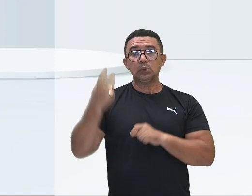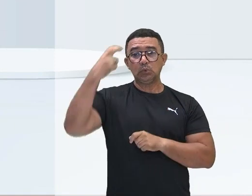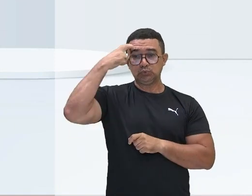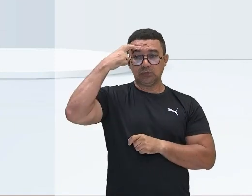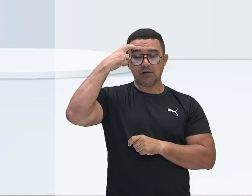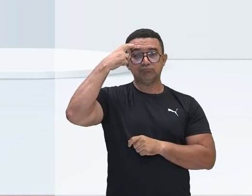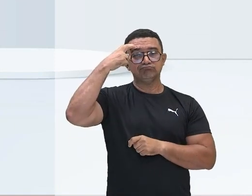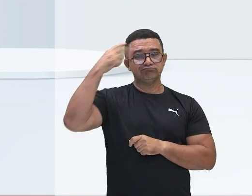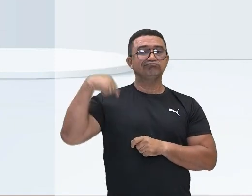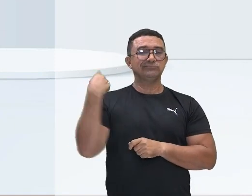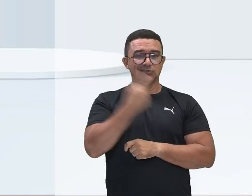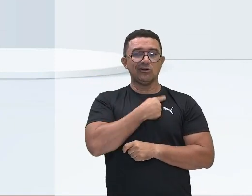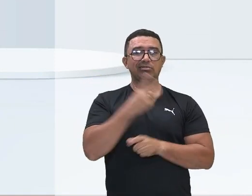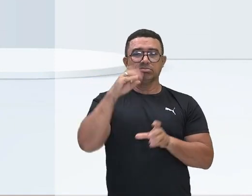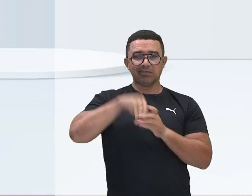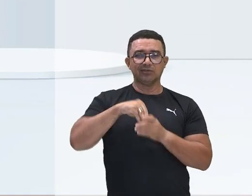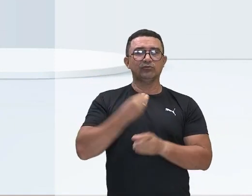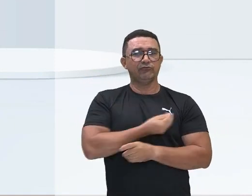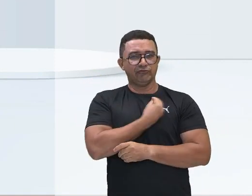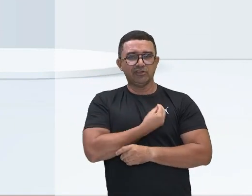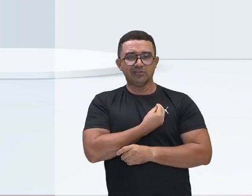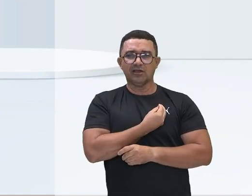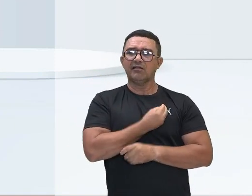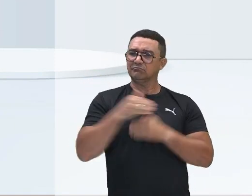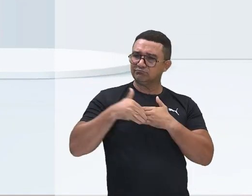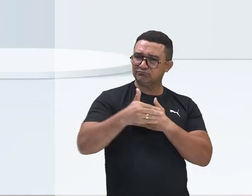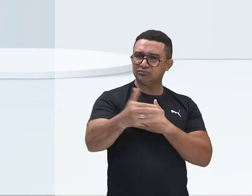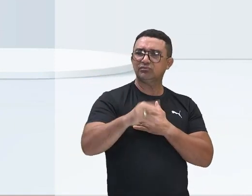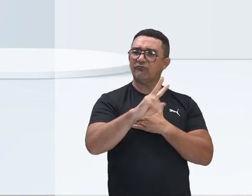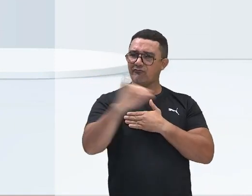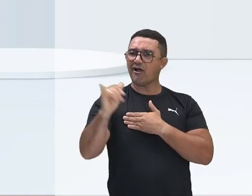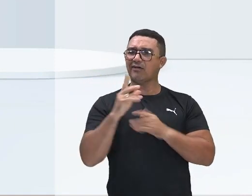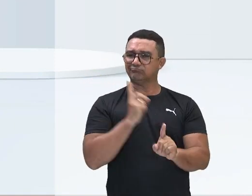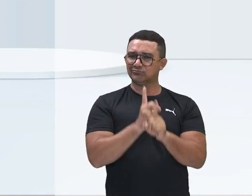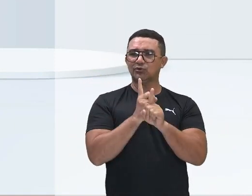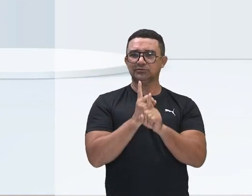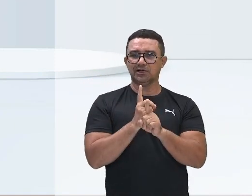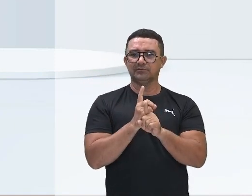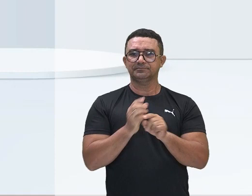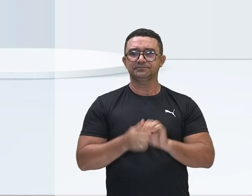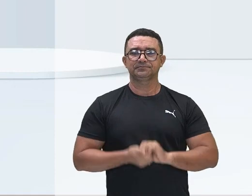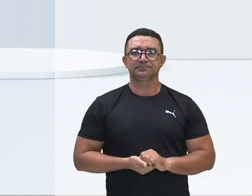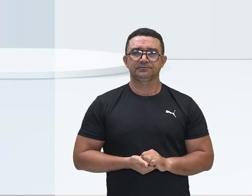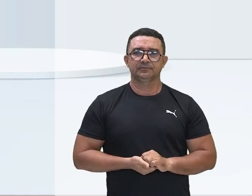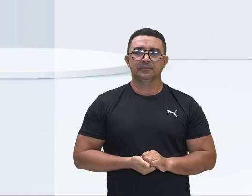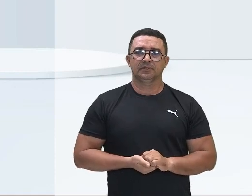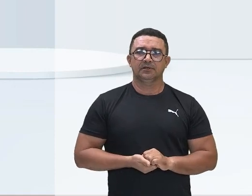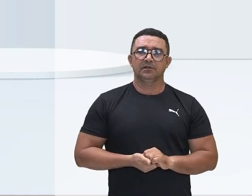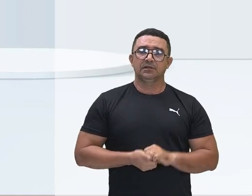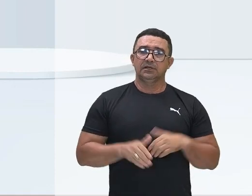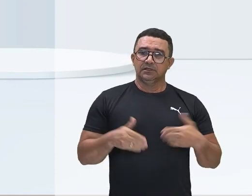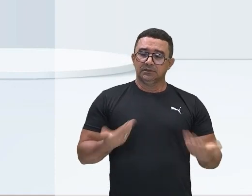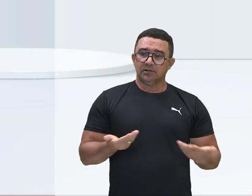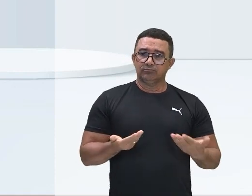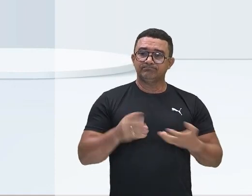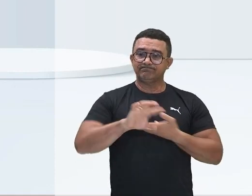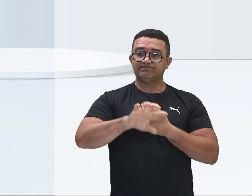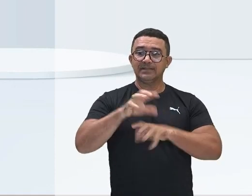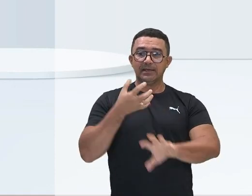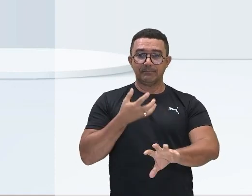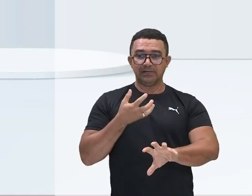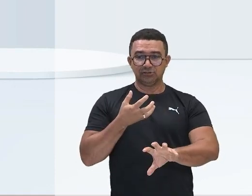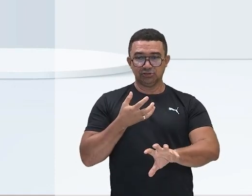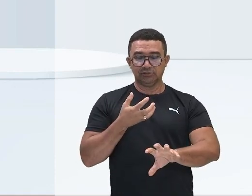encontrar ao longo da nossa vida. E a gente tem um aliado muito forte para nos ajudar com isso, que é a empatia.